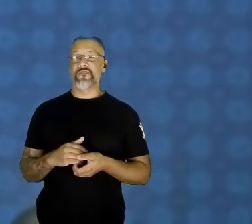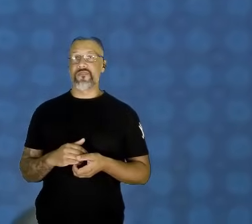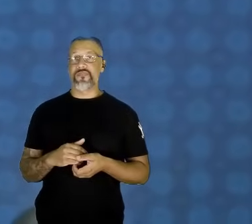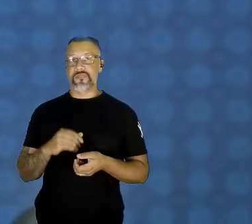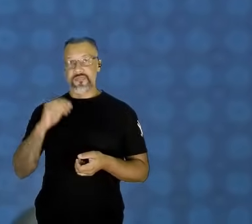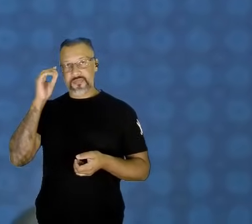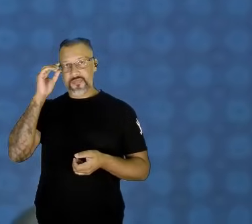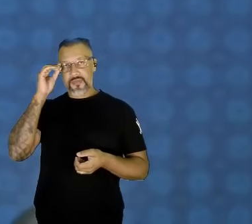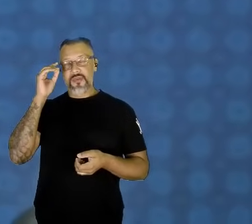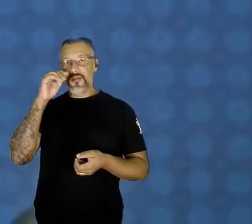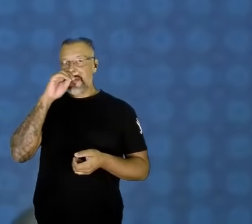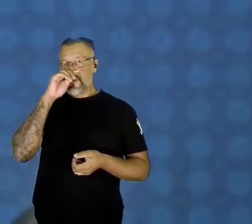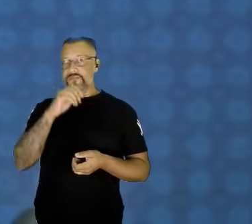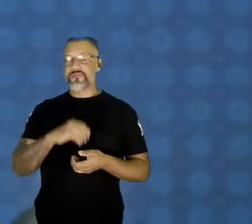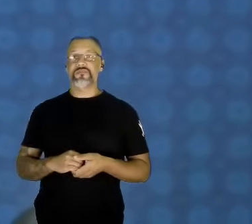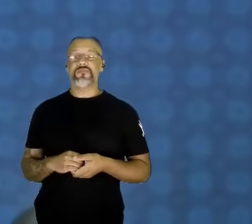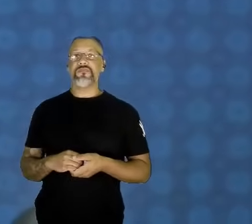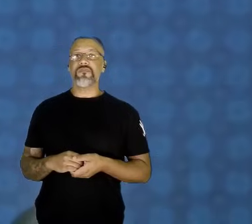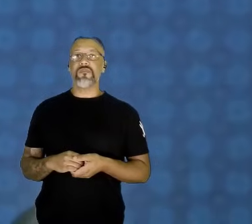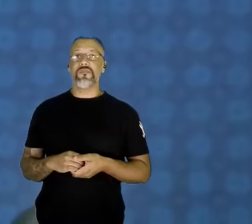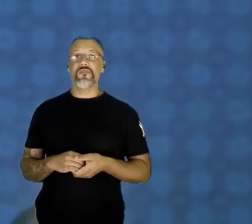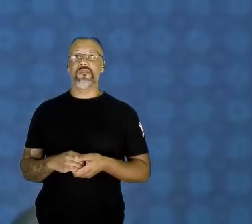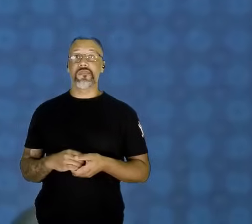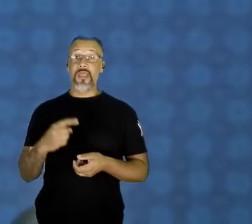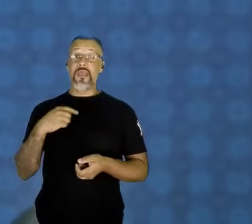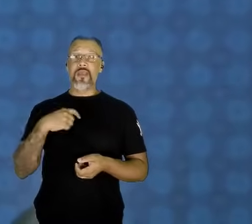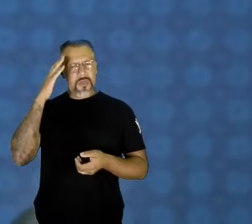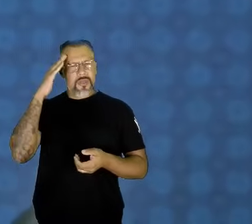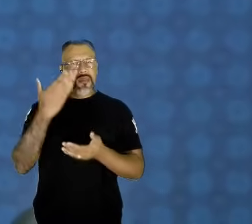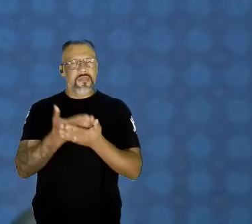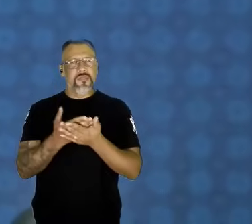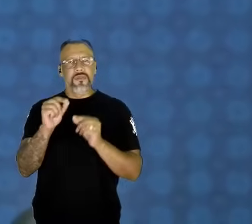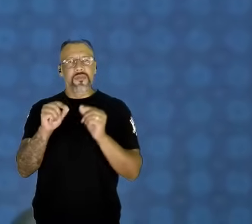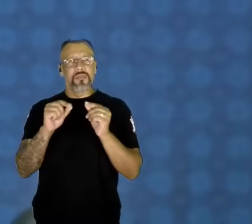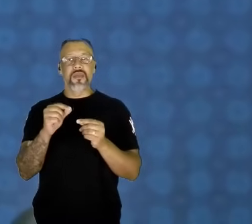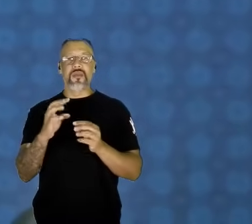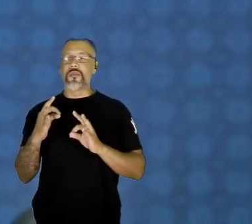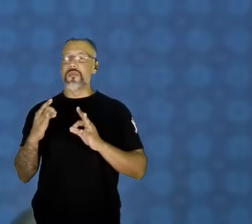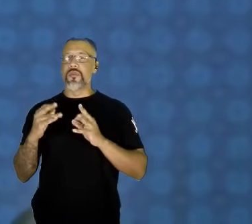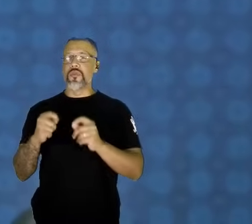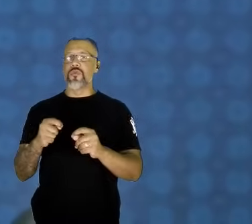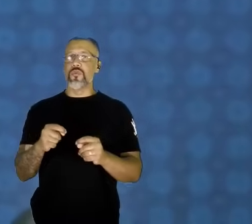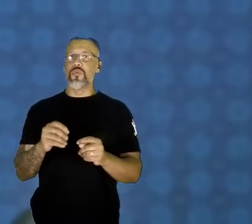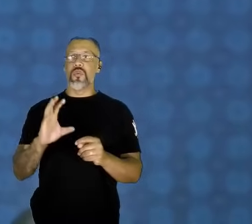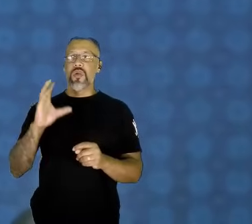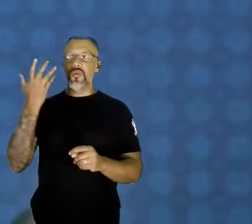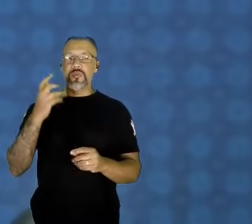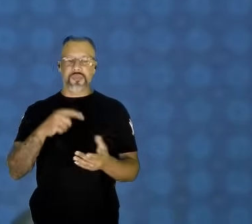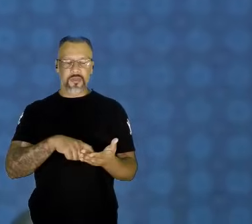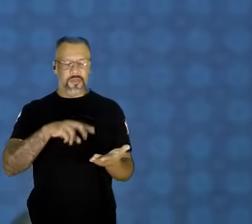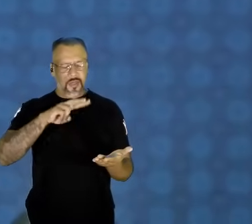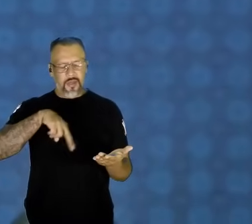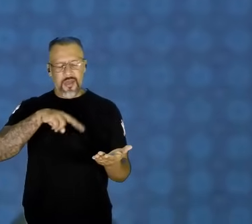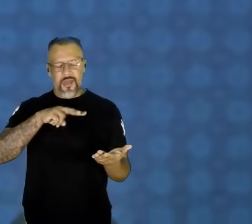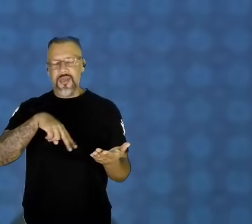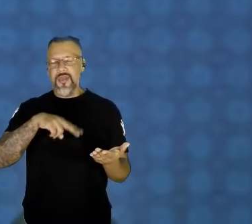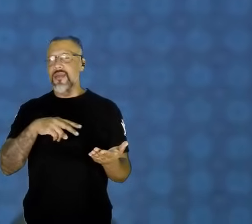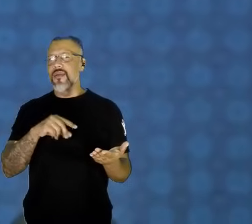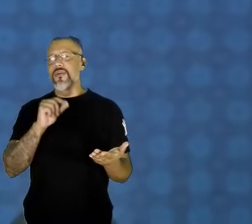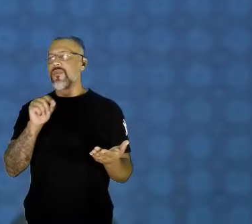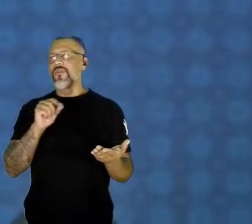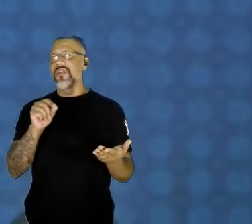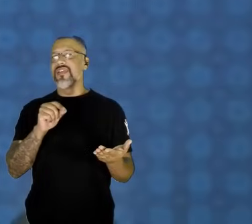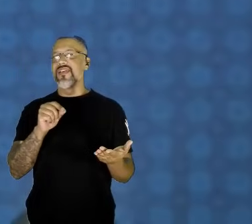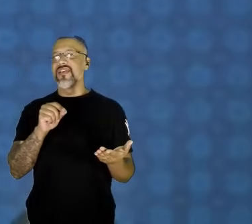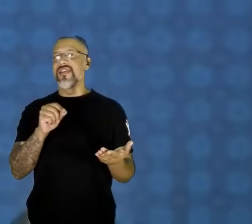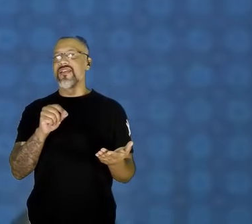nada é por acaso. Tudo o que aconteceu aqui, por mais chocante que seja, nós vamos falar um pouco disso, foi um teste